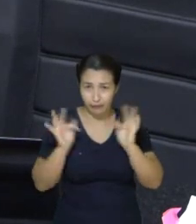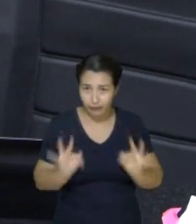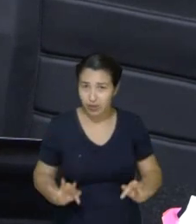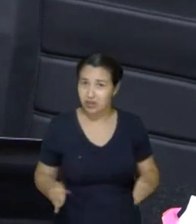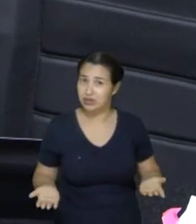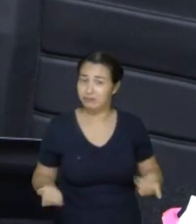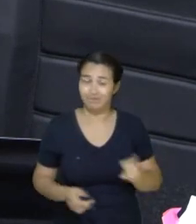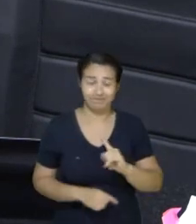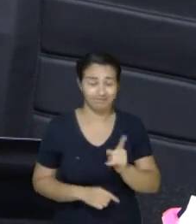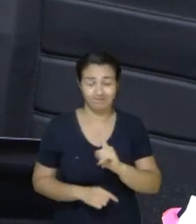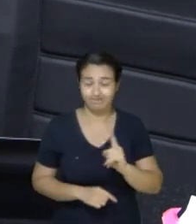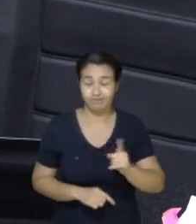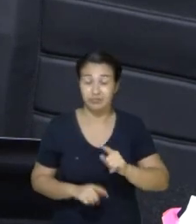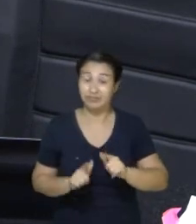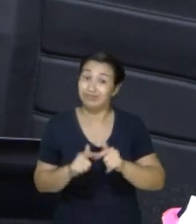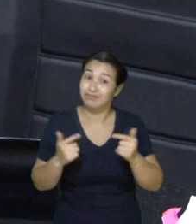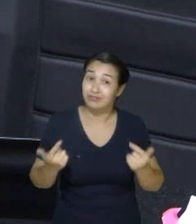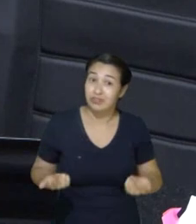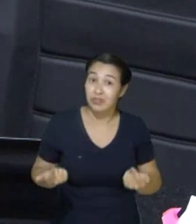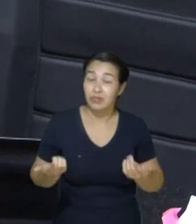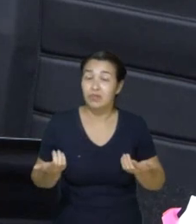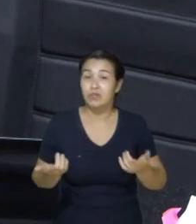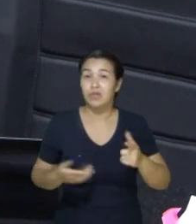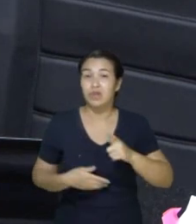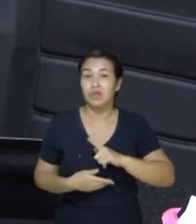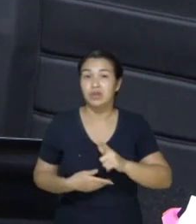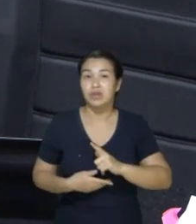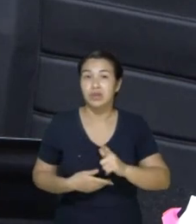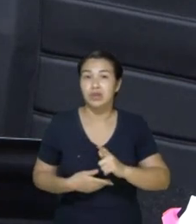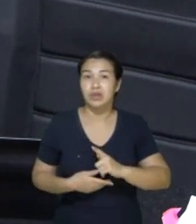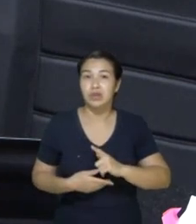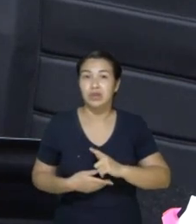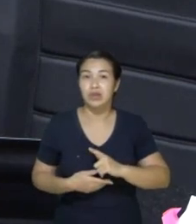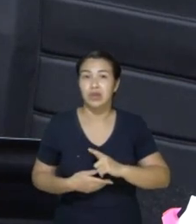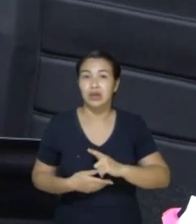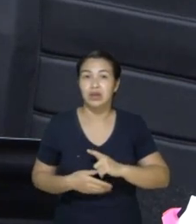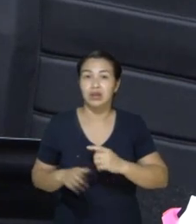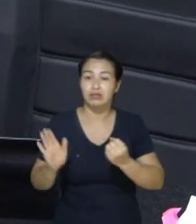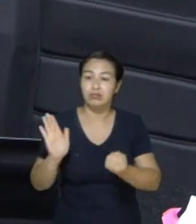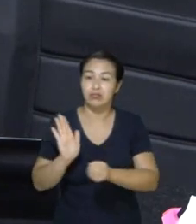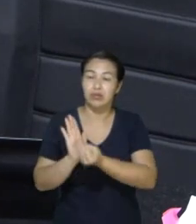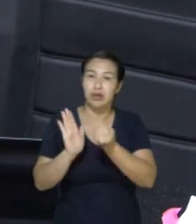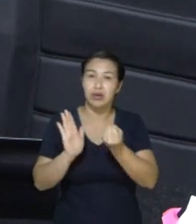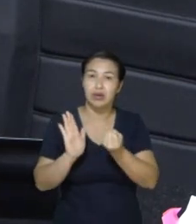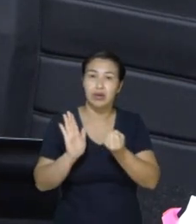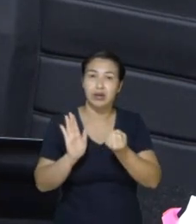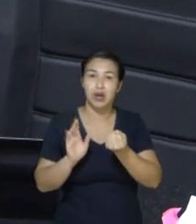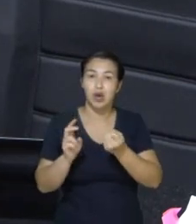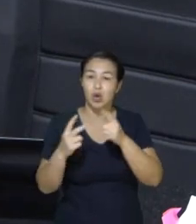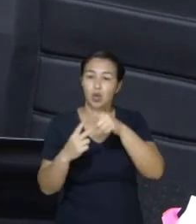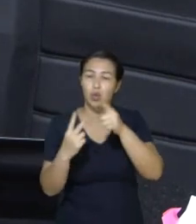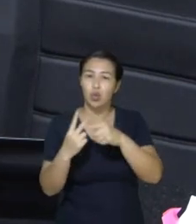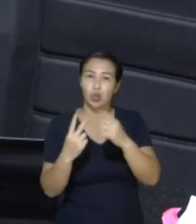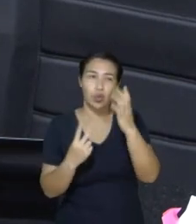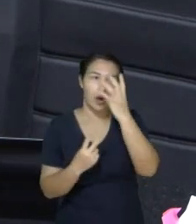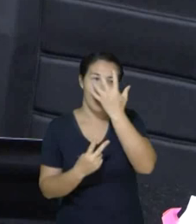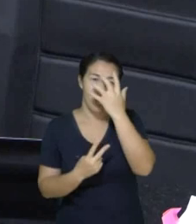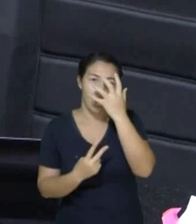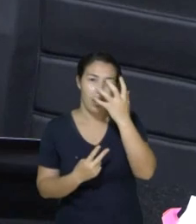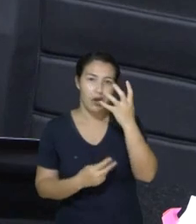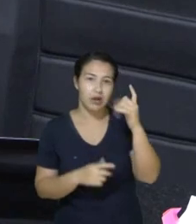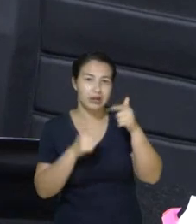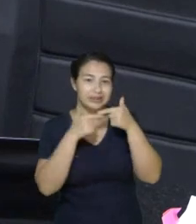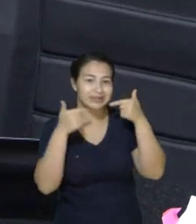Ou seja, nós temos aquele símbolo do teatro, que são duas máscaras, uma sorrindo e outra